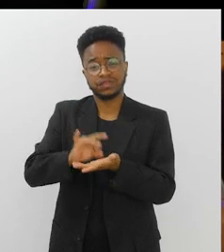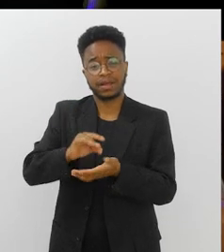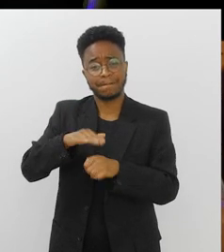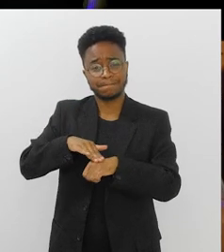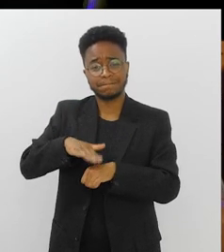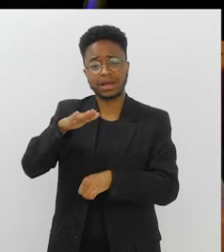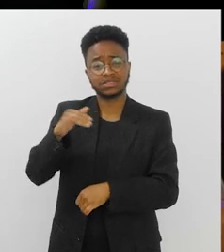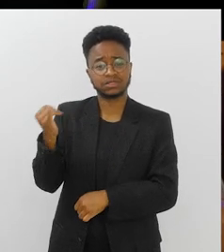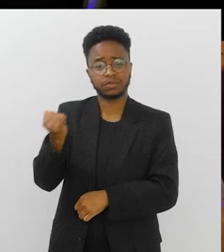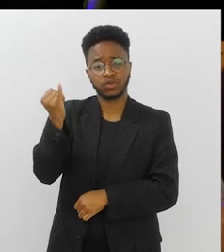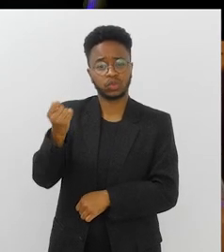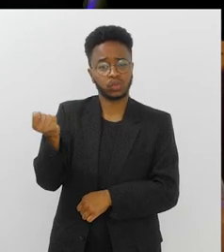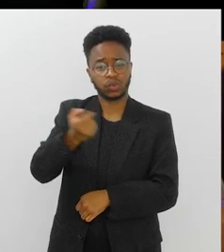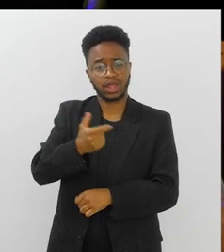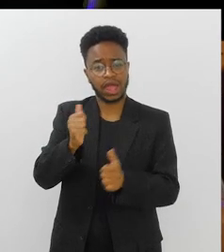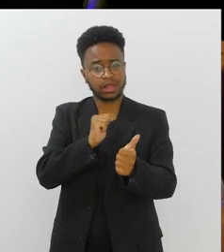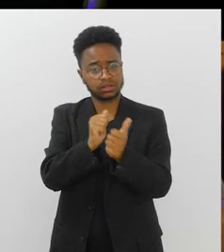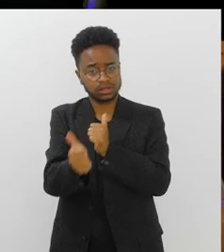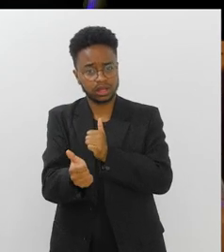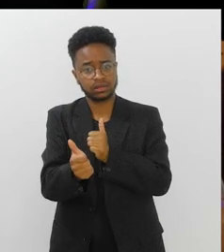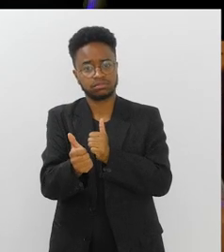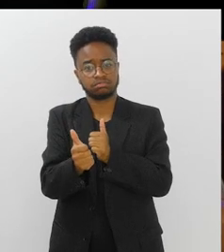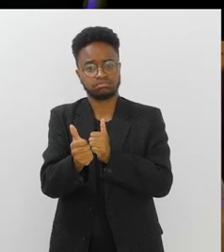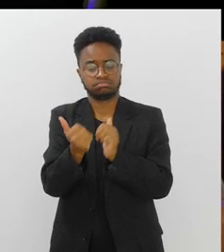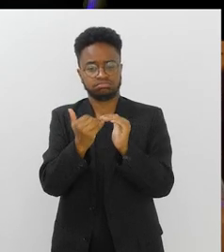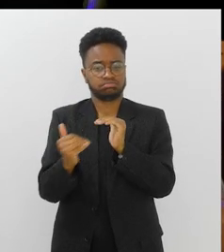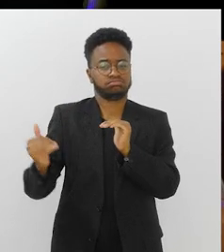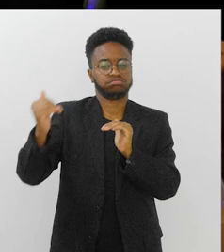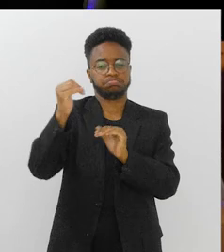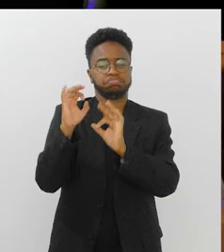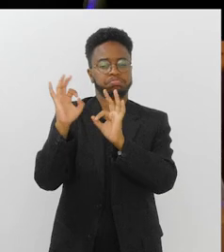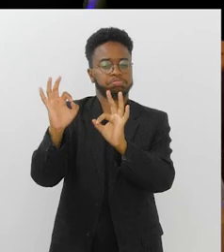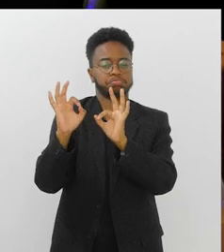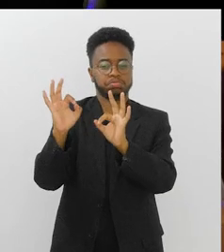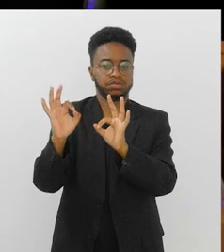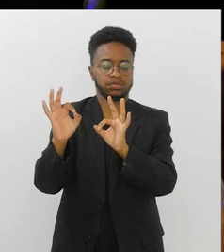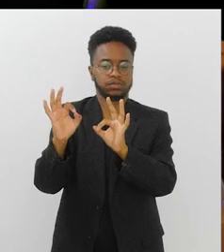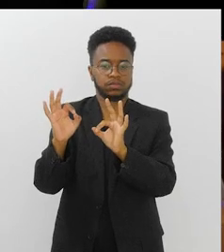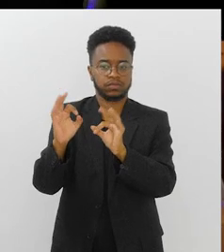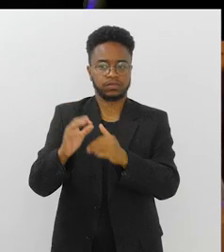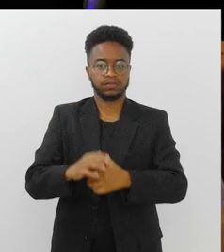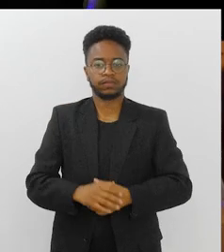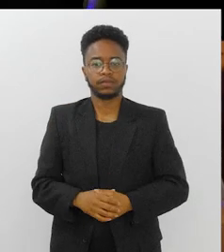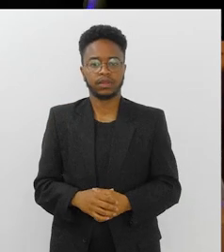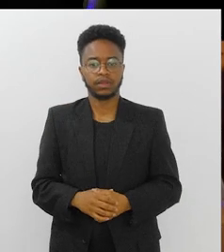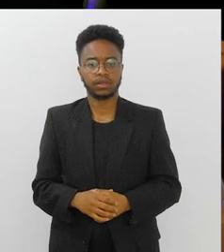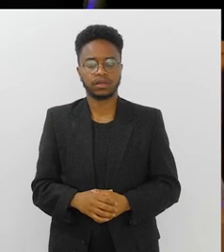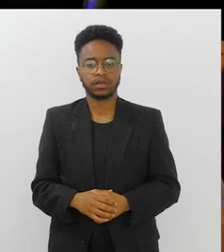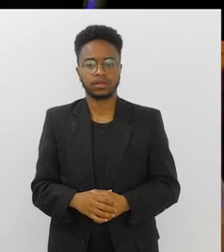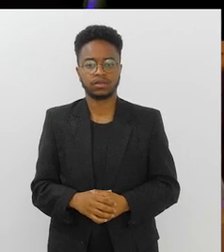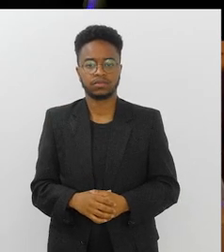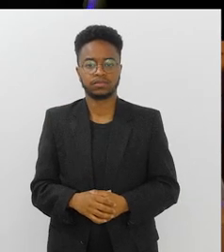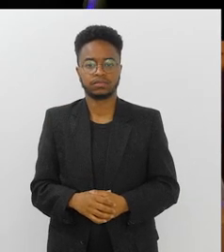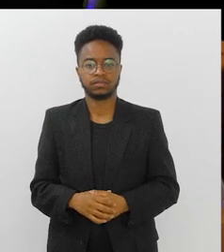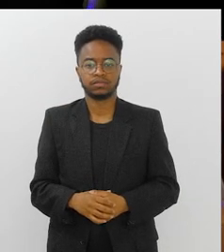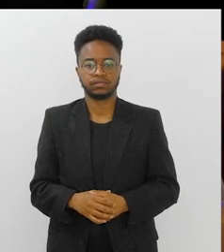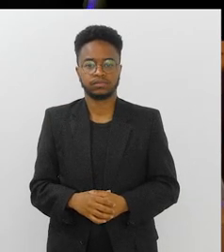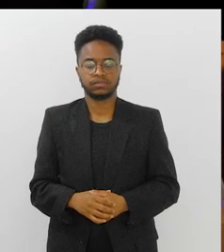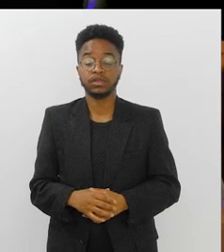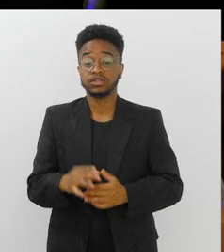importante que eles serem atletas e atletas do mais alto nível do mais alto rendimento eh